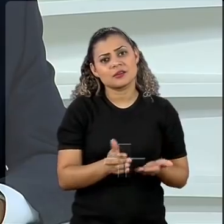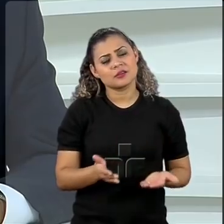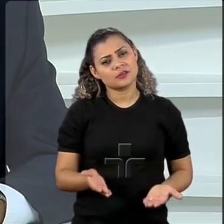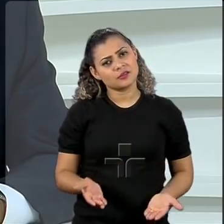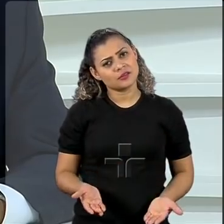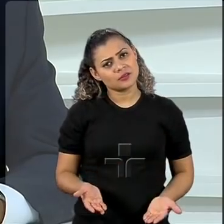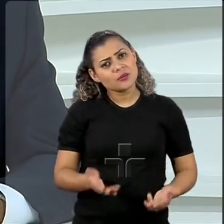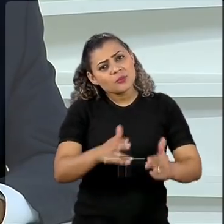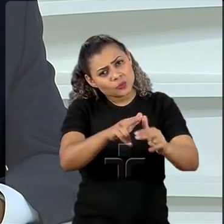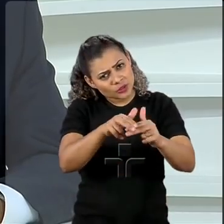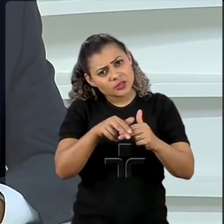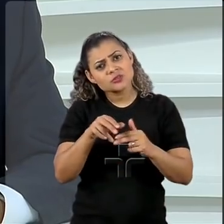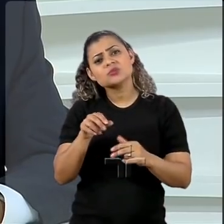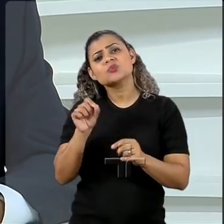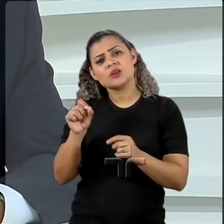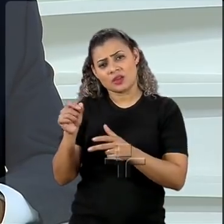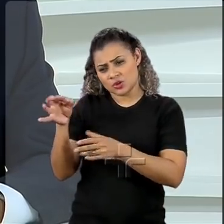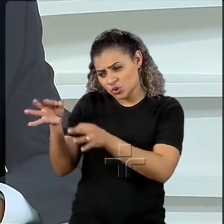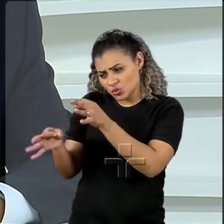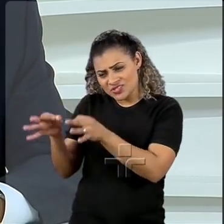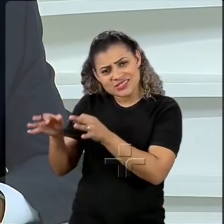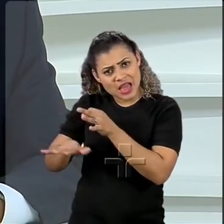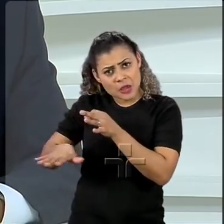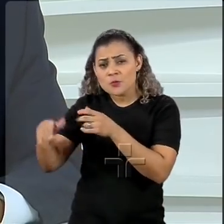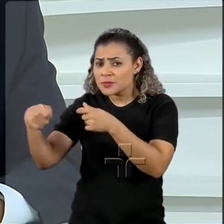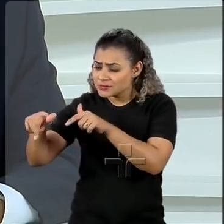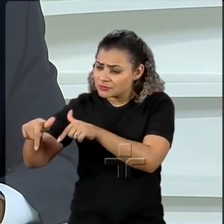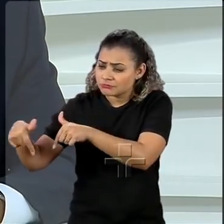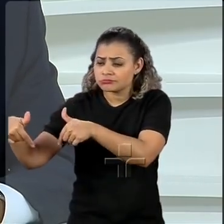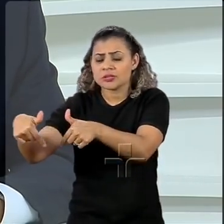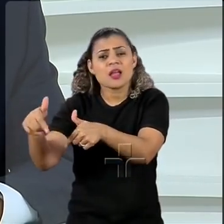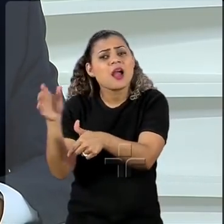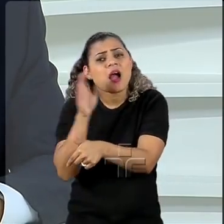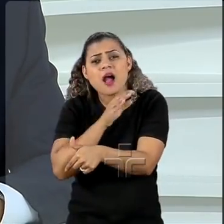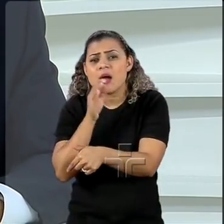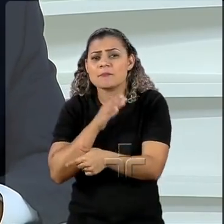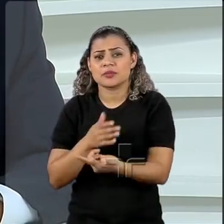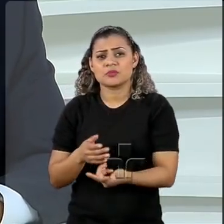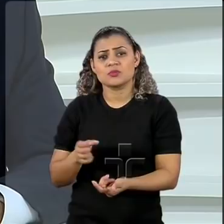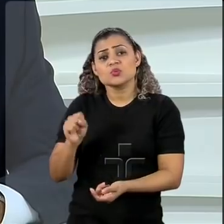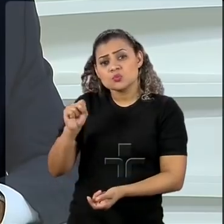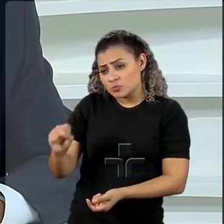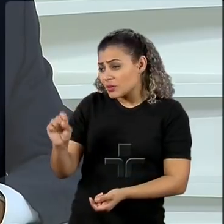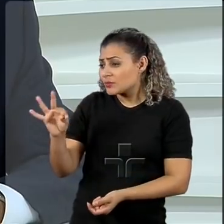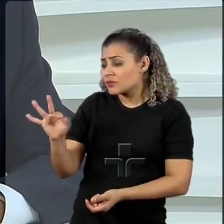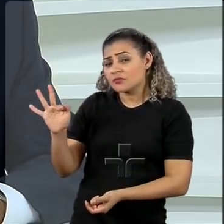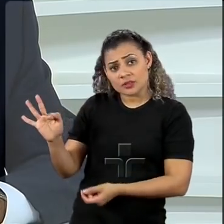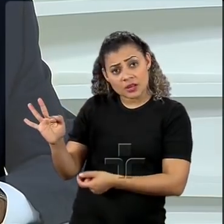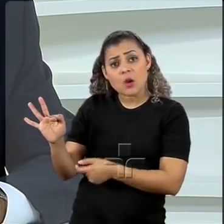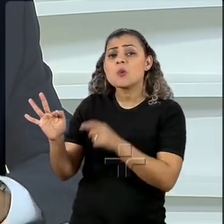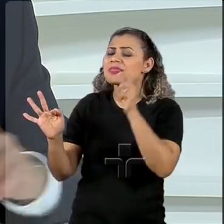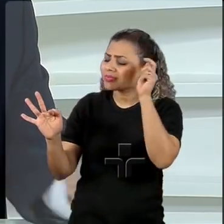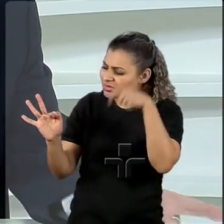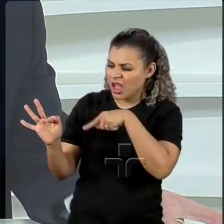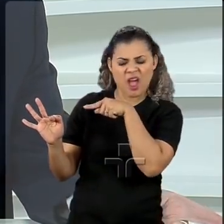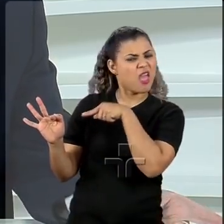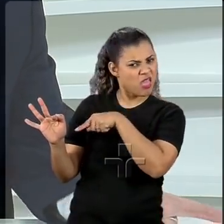fundamental que o Poder Judiciário tome uma posição e o Supremo Tribunal Federal tem meios de